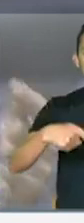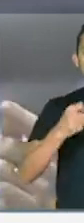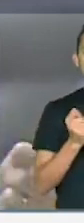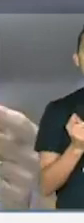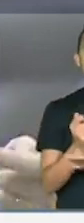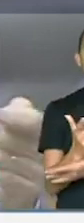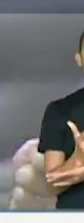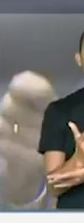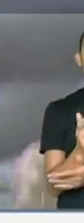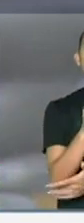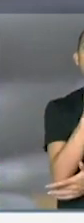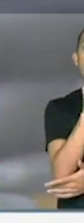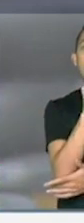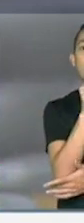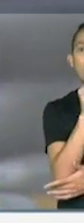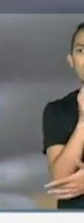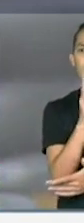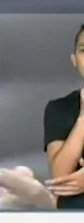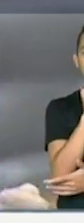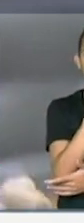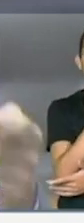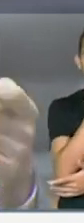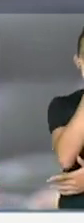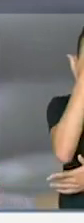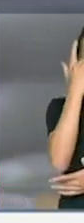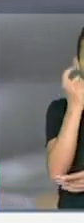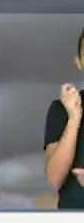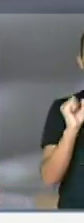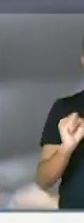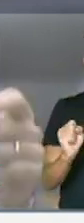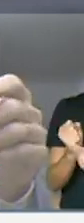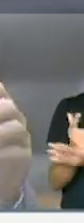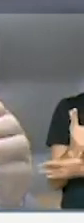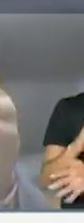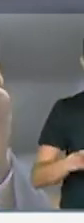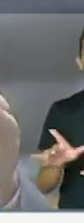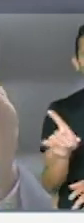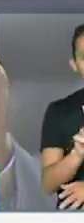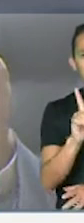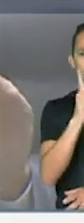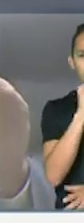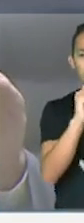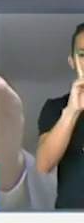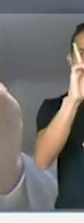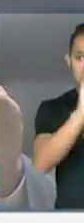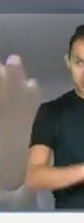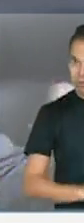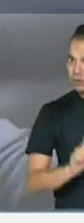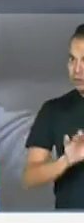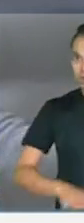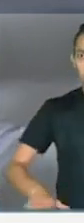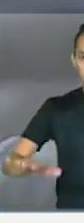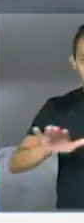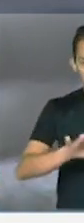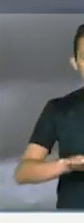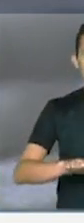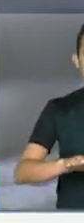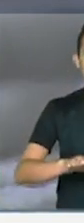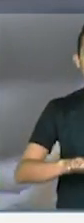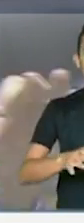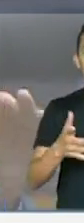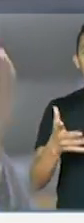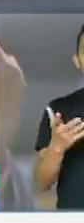água não pode ser para quem pode pagar, presidente. Água é um direito. O Instituto Trata Brasil, que é a favor